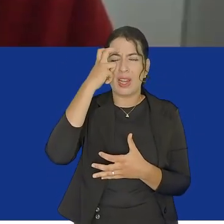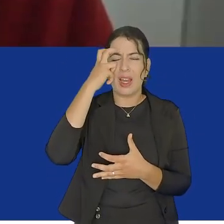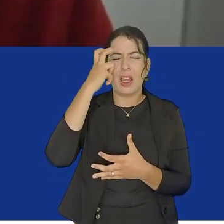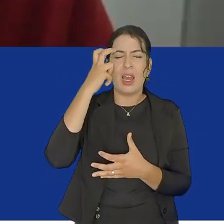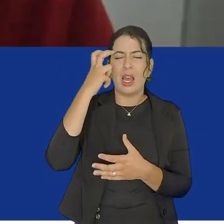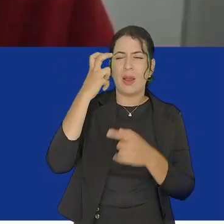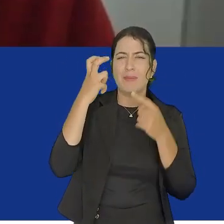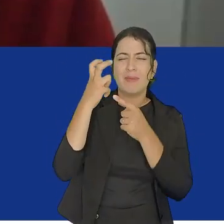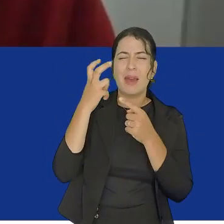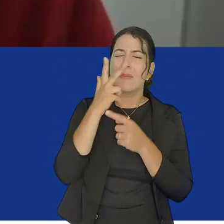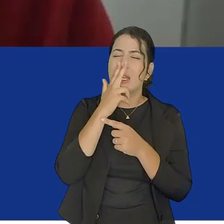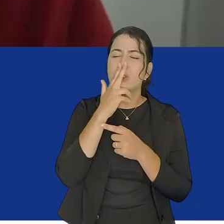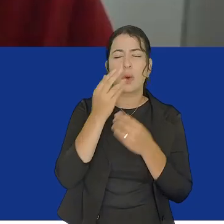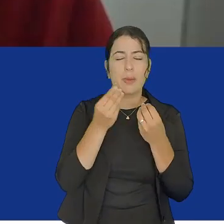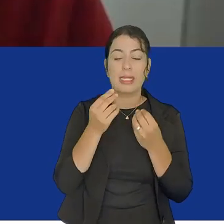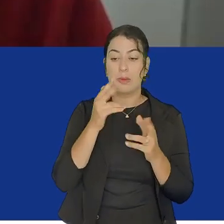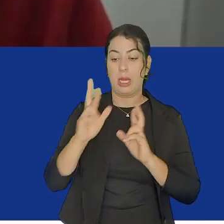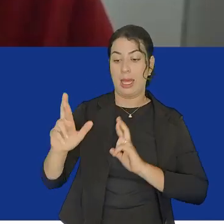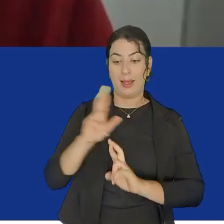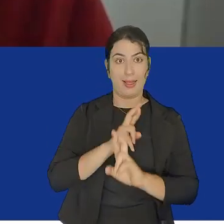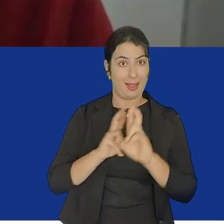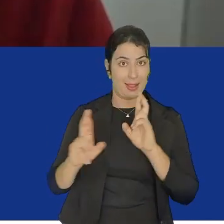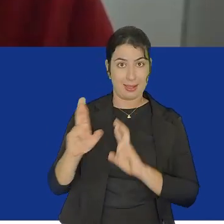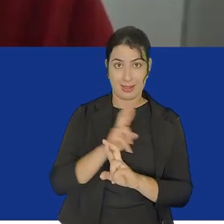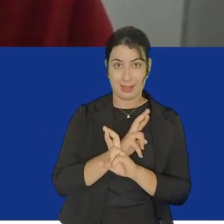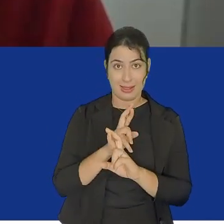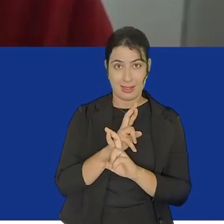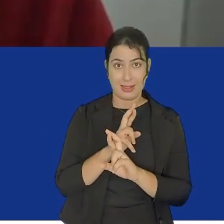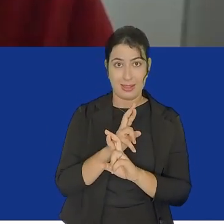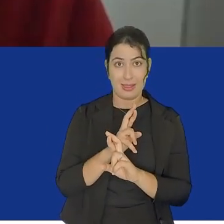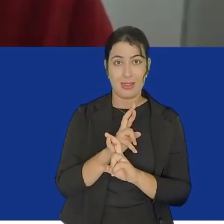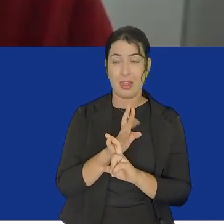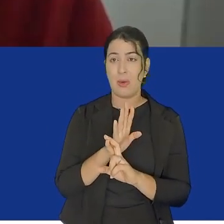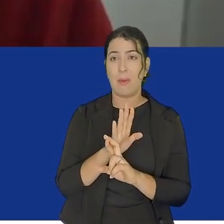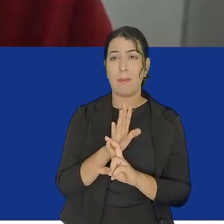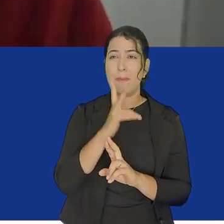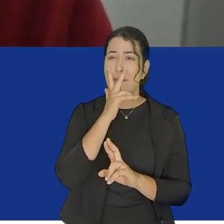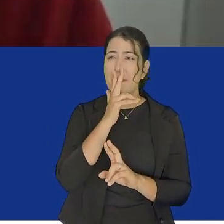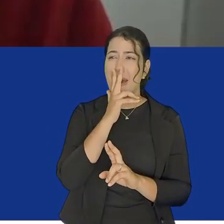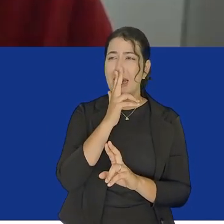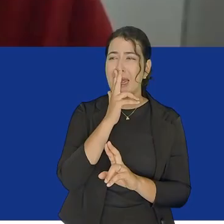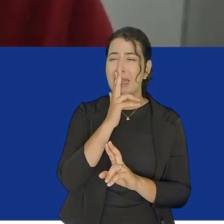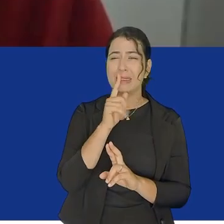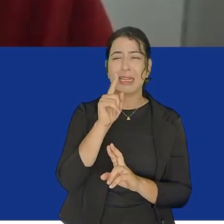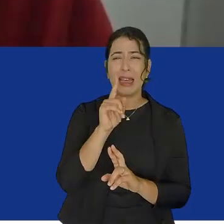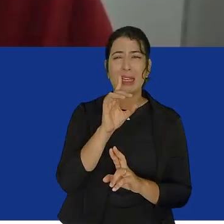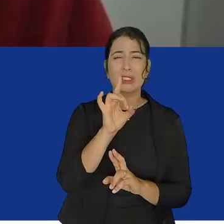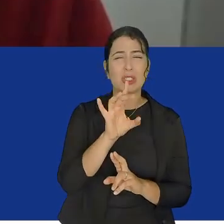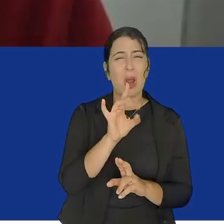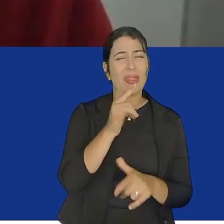as relações elas não fizessem parte, né, do trabalho. O trabalho é o número, o